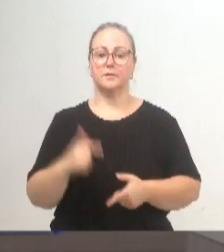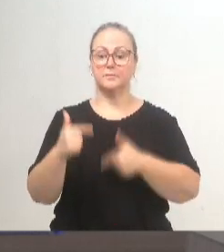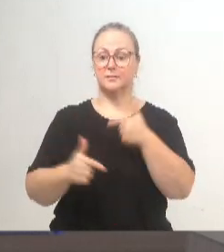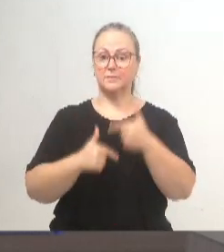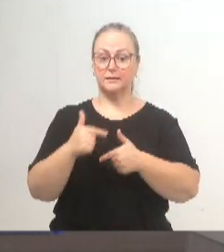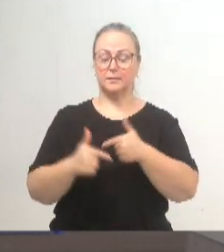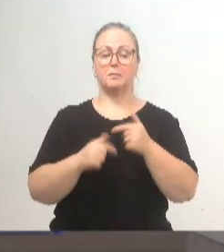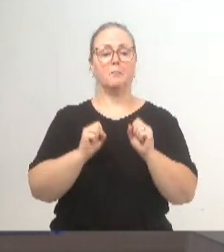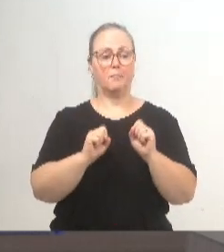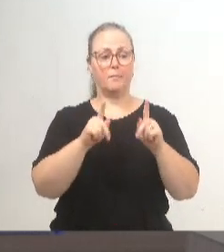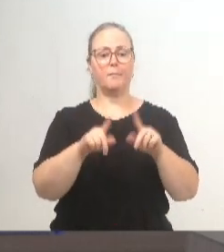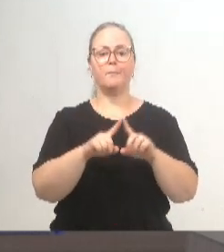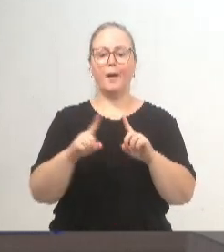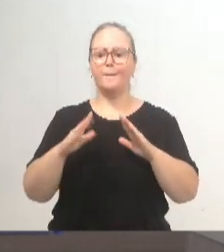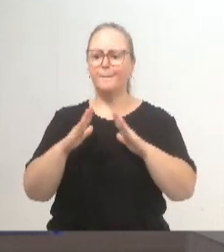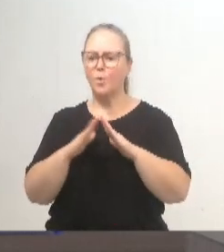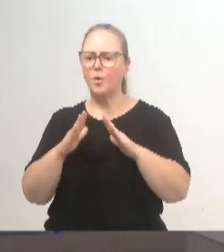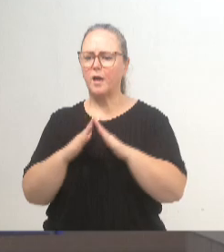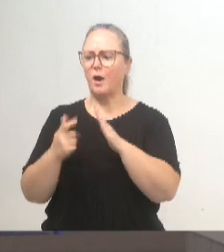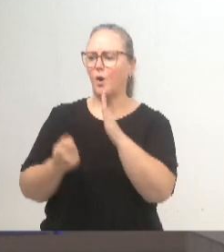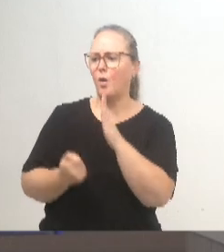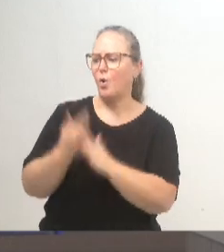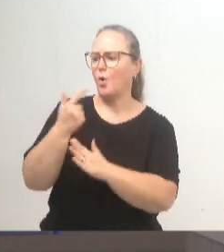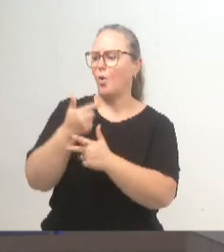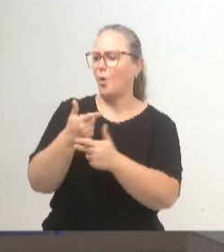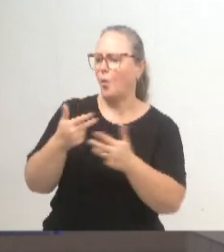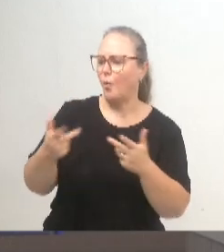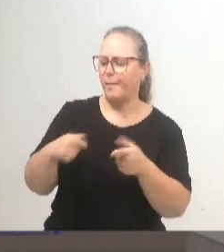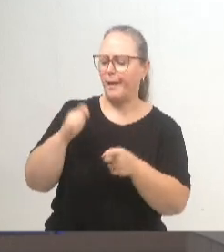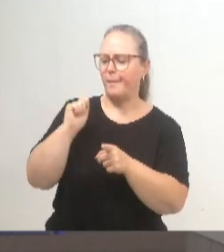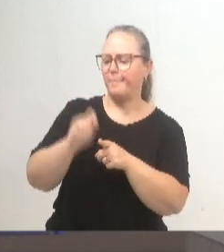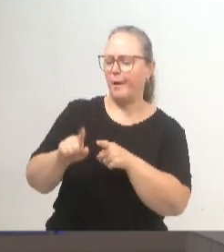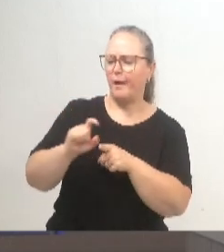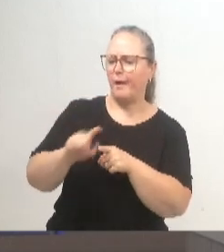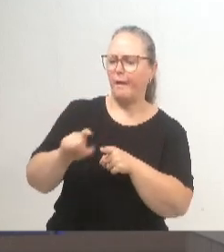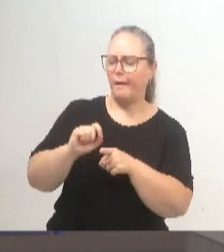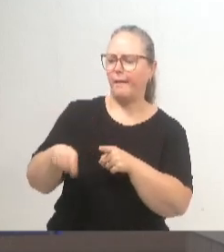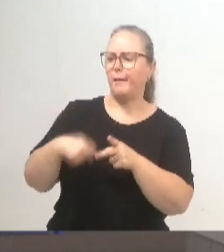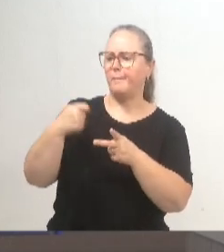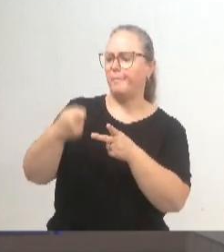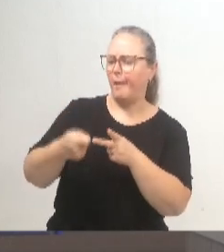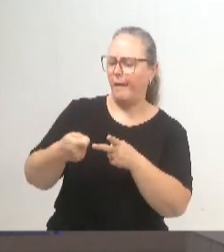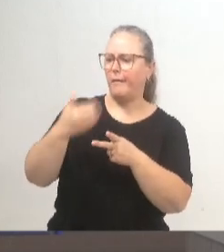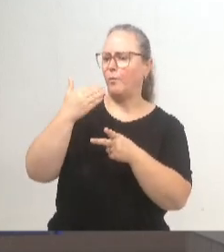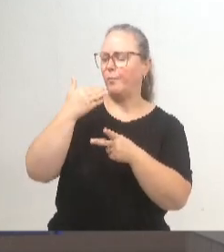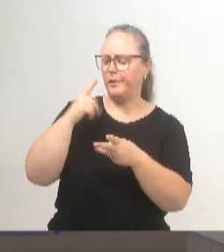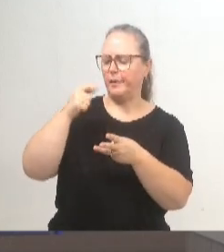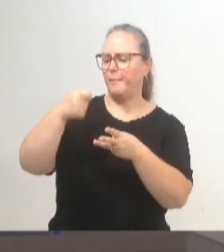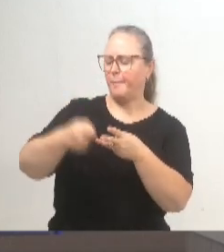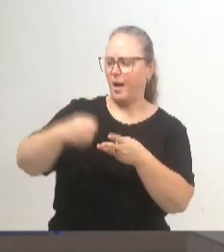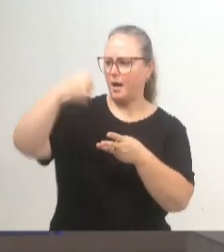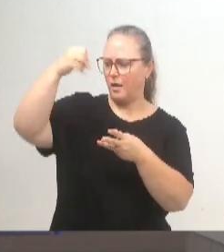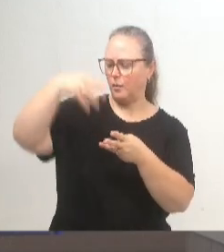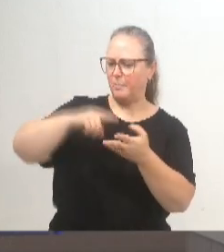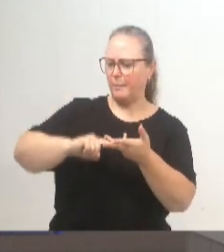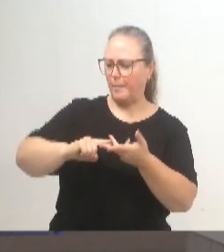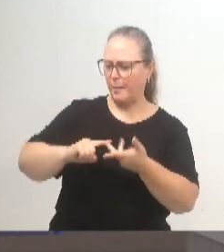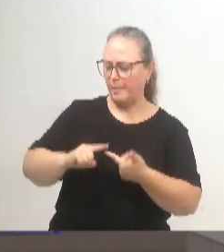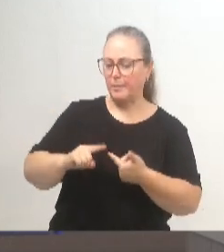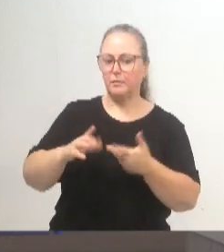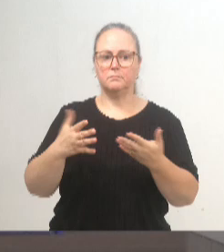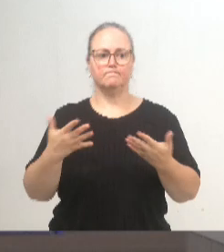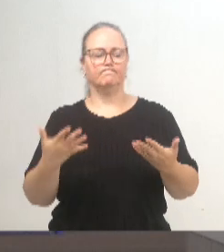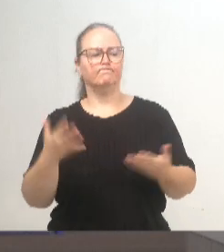alto. O custo de vida é alto, é normal. Você tem que pagar aluguel, e aí você tem família para sustentar, e